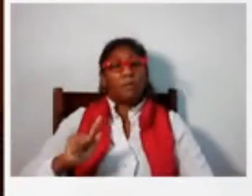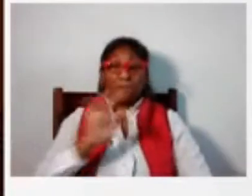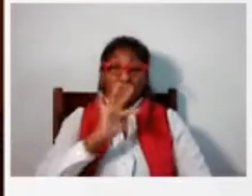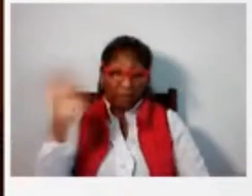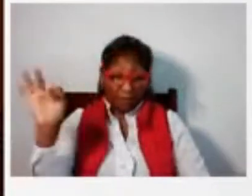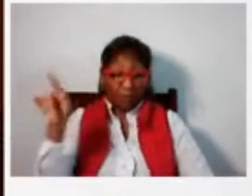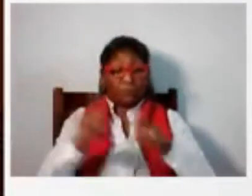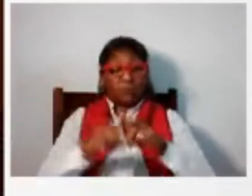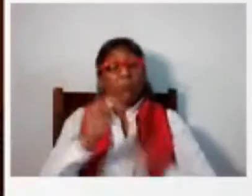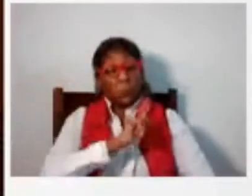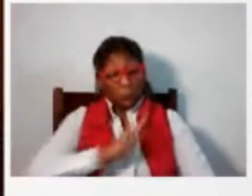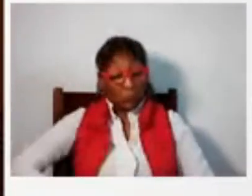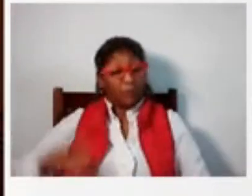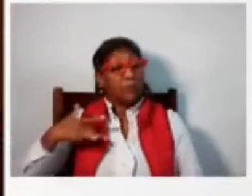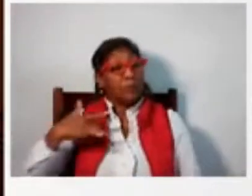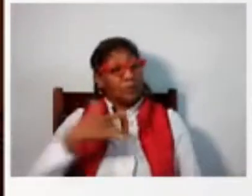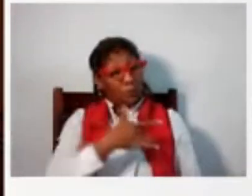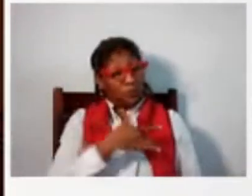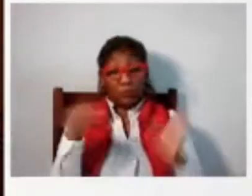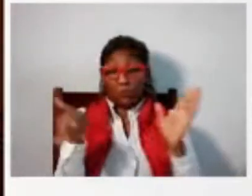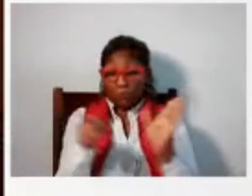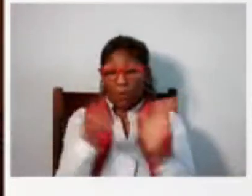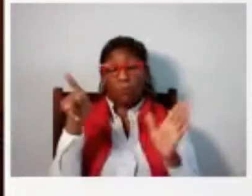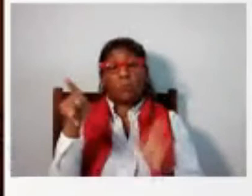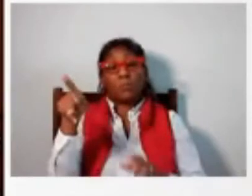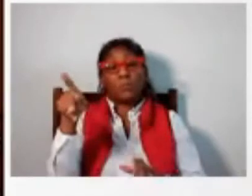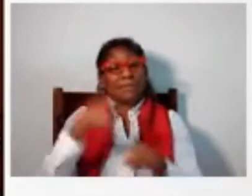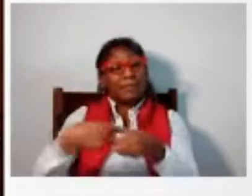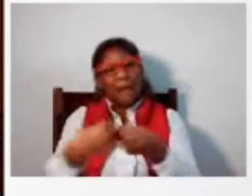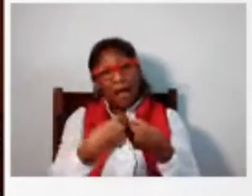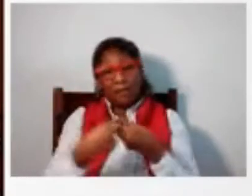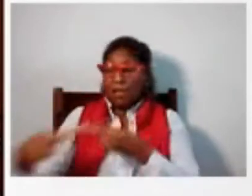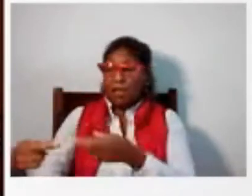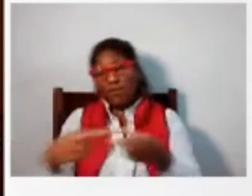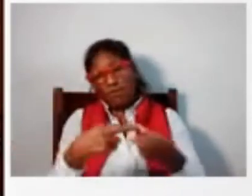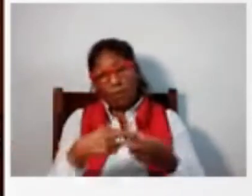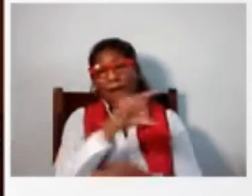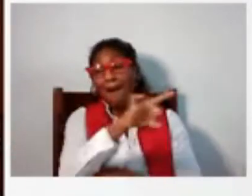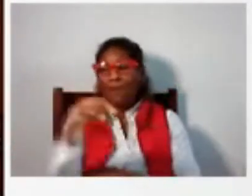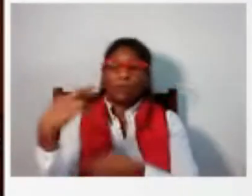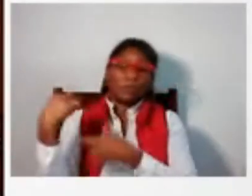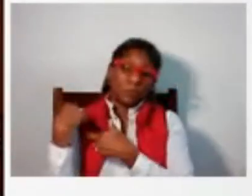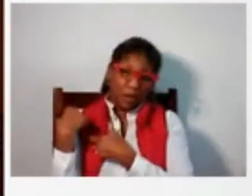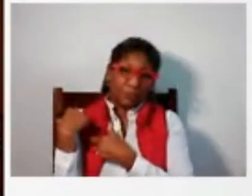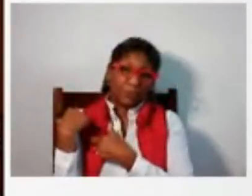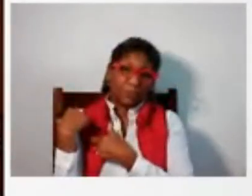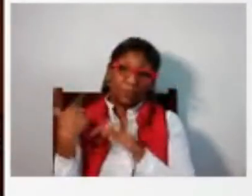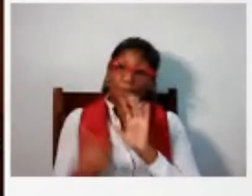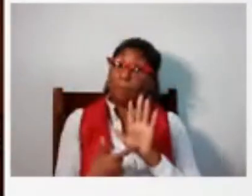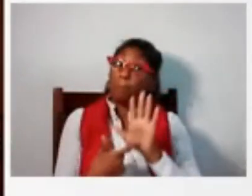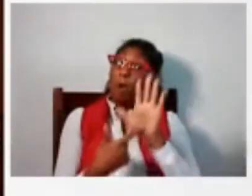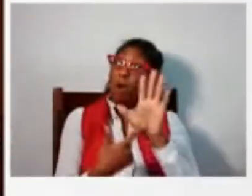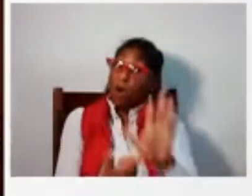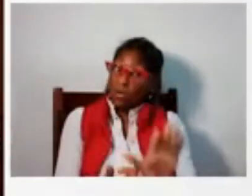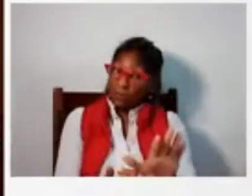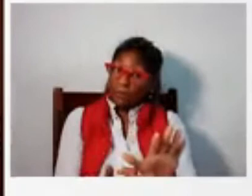pelos próprios hospitais e pelos próprios municípios de cada uma das regiões, conforme a responsabilidade que eles têm, que atesta